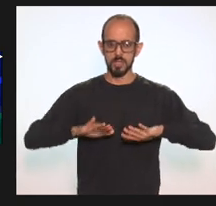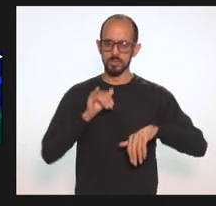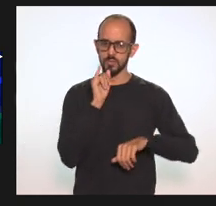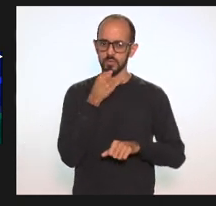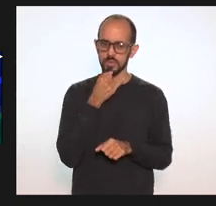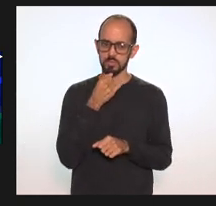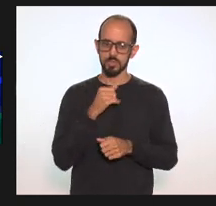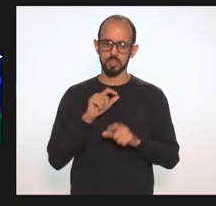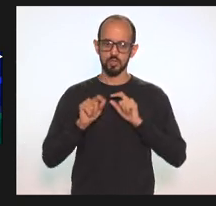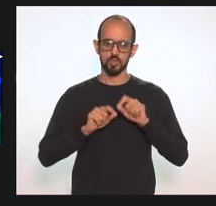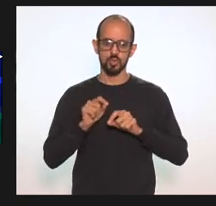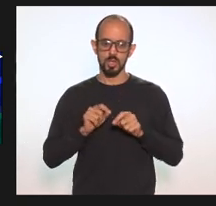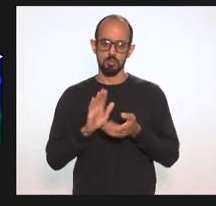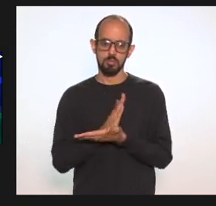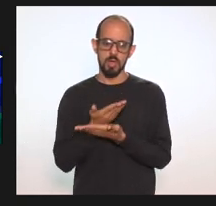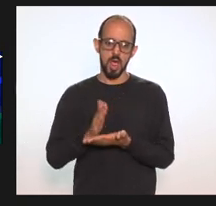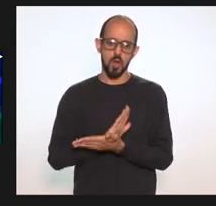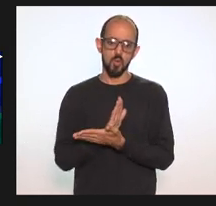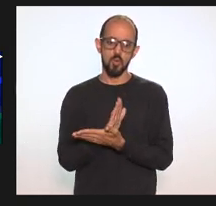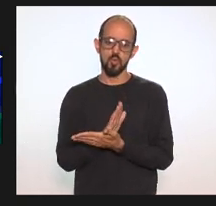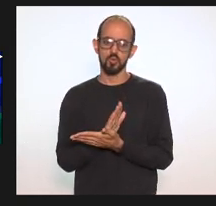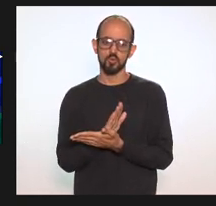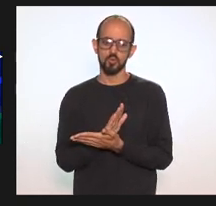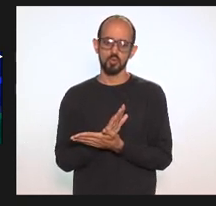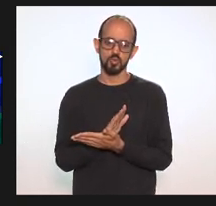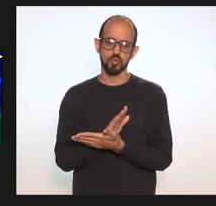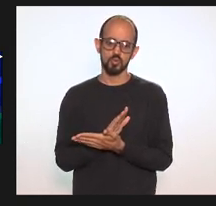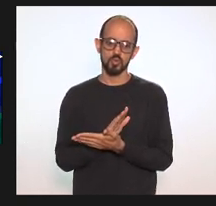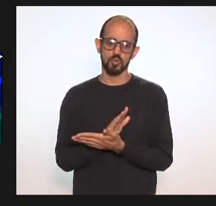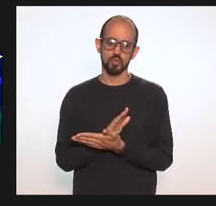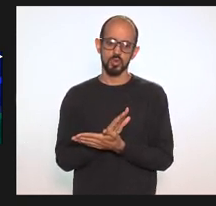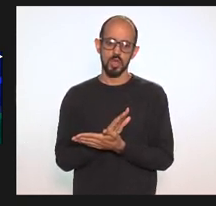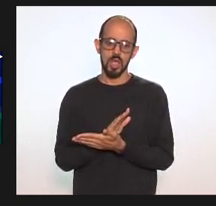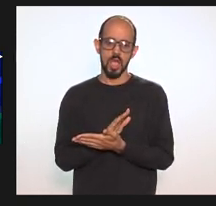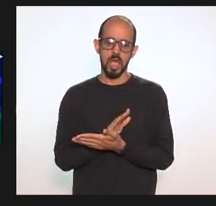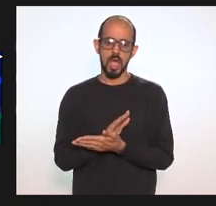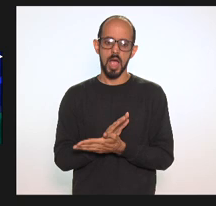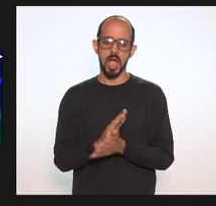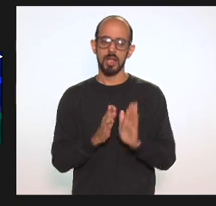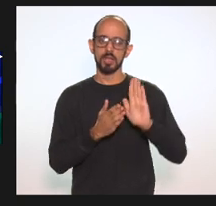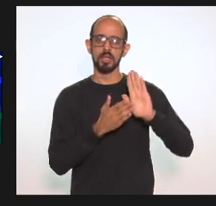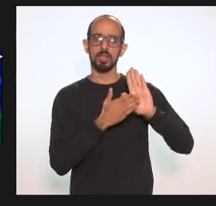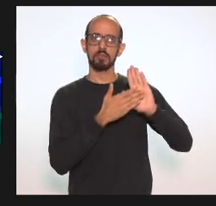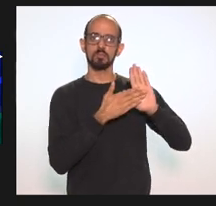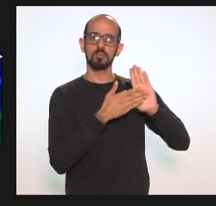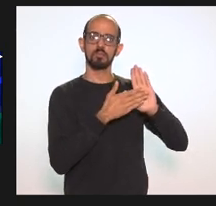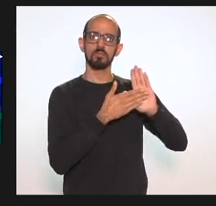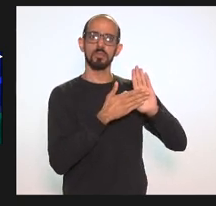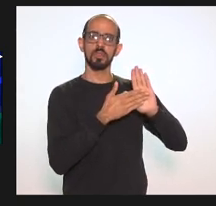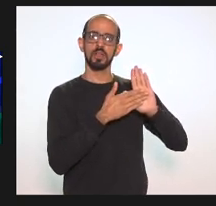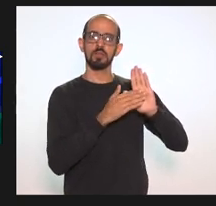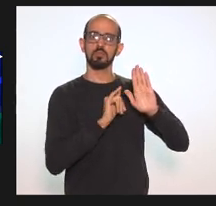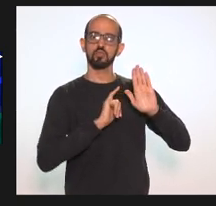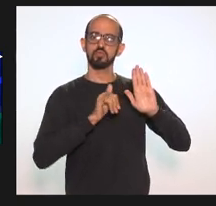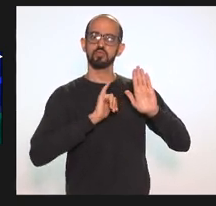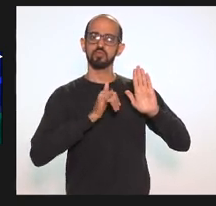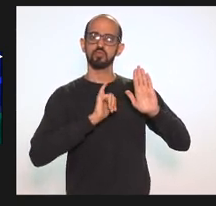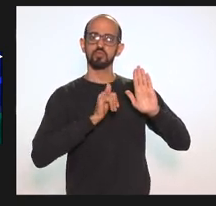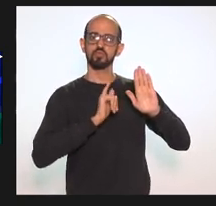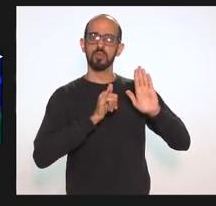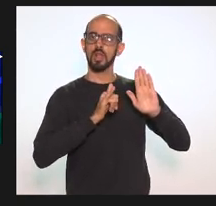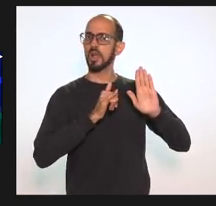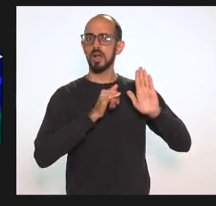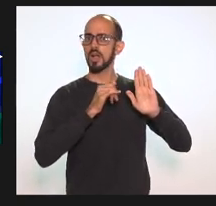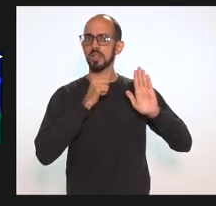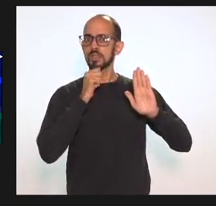infelizmente é para alguns acho que a campanha não acabou entendeu principalmente acho que a omissão